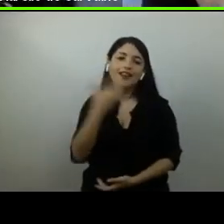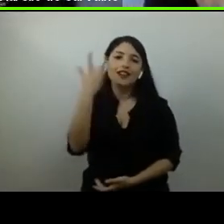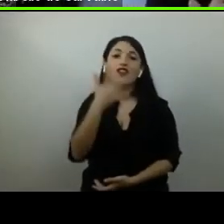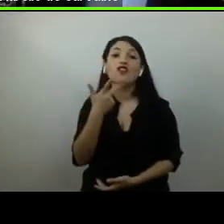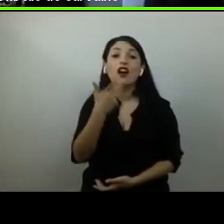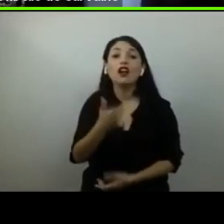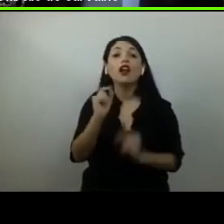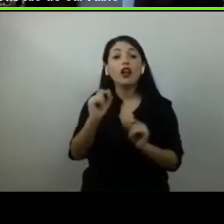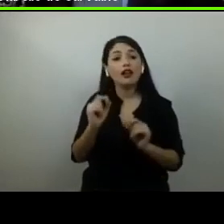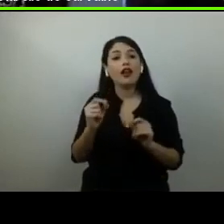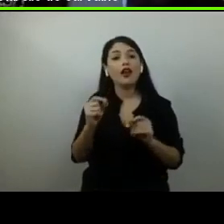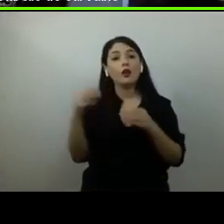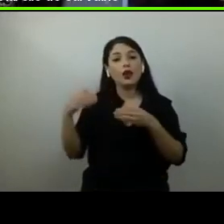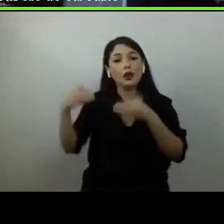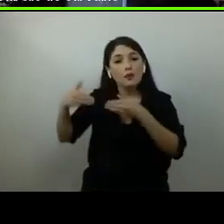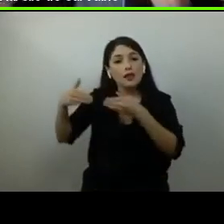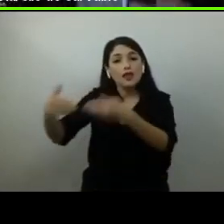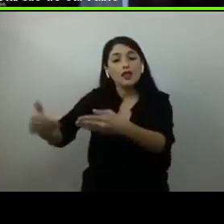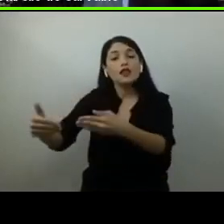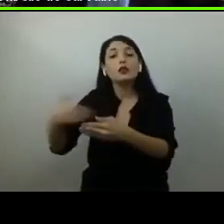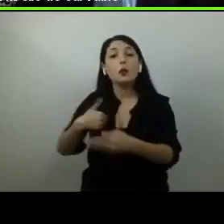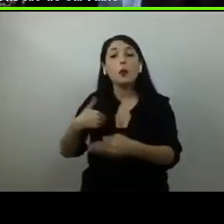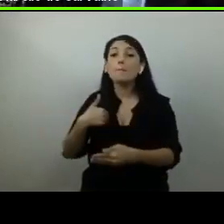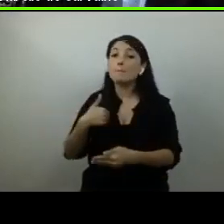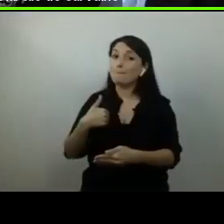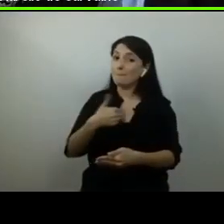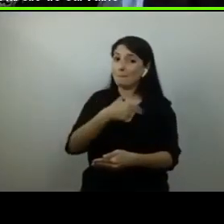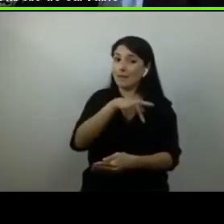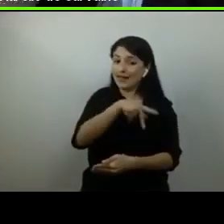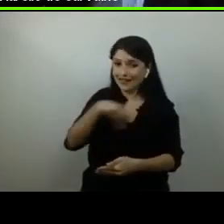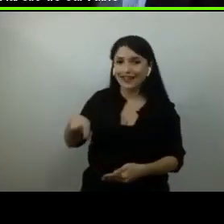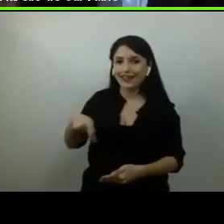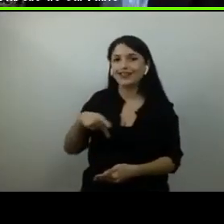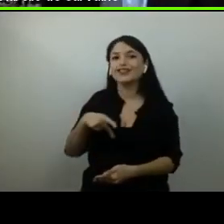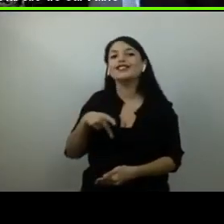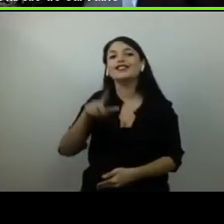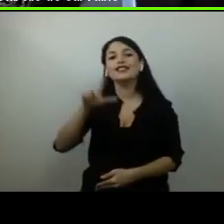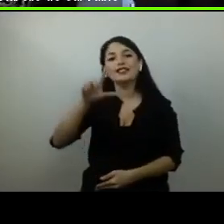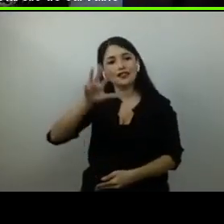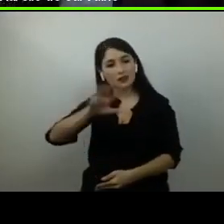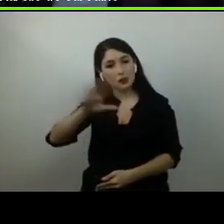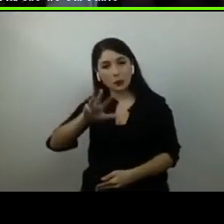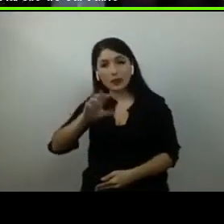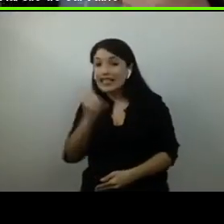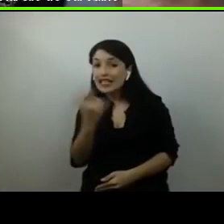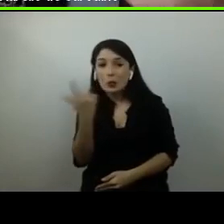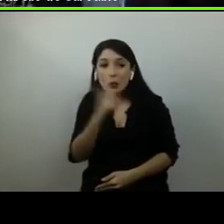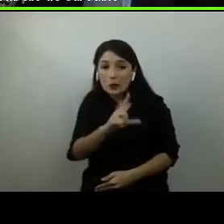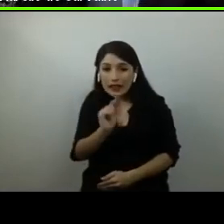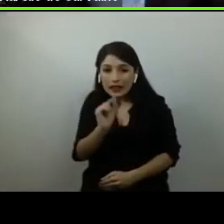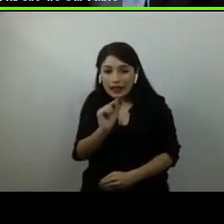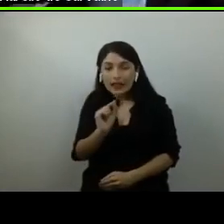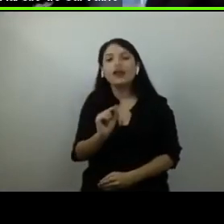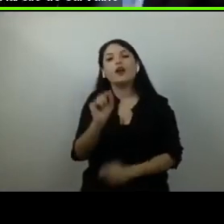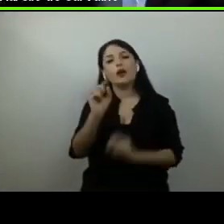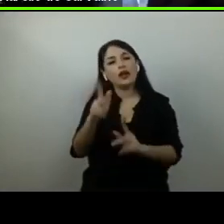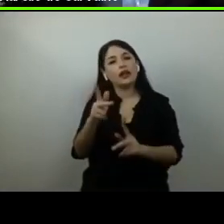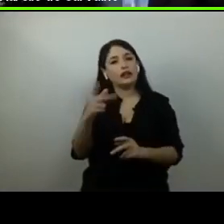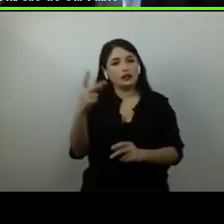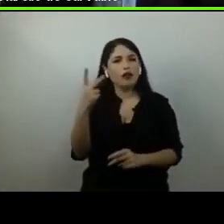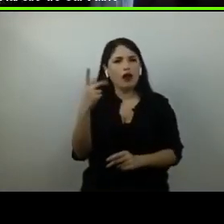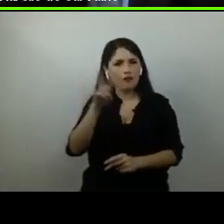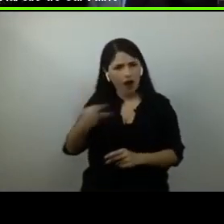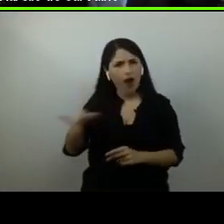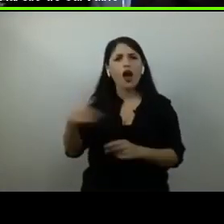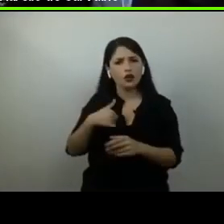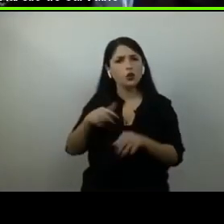ministro do presidente Lula. Então, nós vamos tentar atender esse primeiro pedido, né? Mas depois, na sequência, vai ser o nosso candidato, seguramente, não tenho